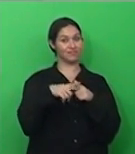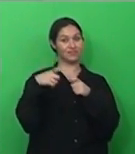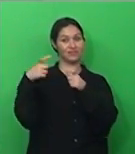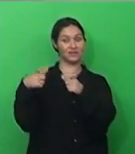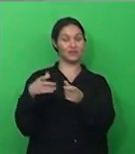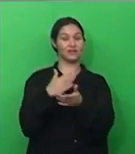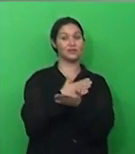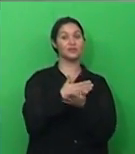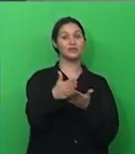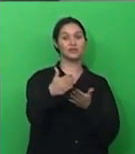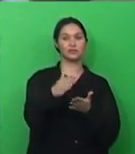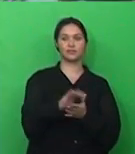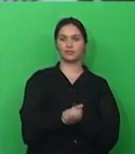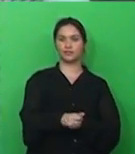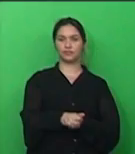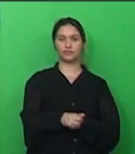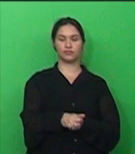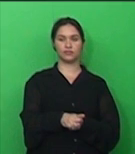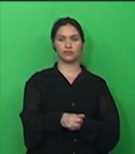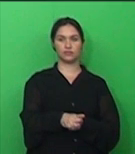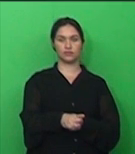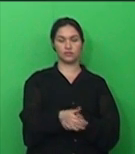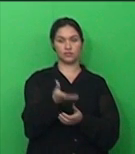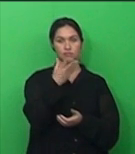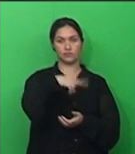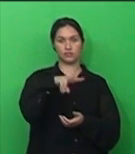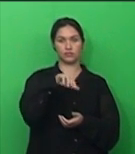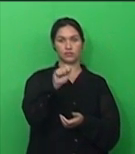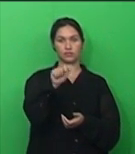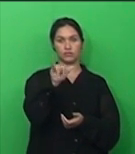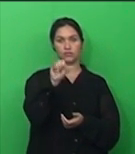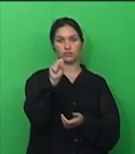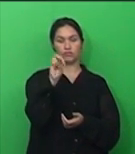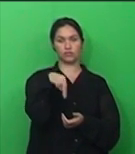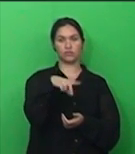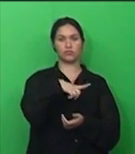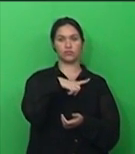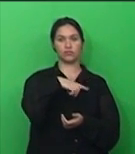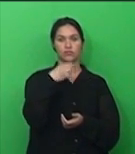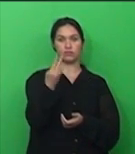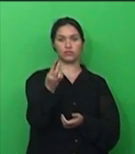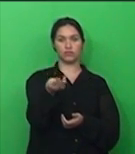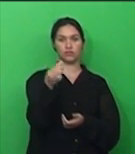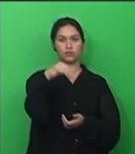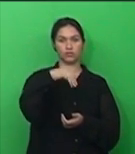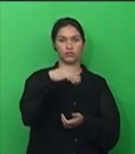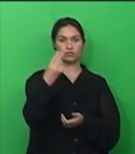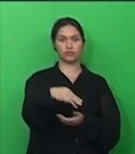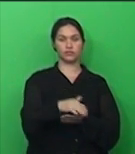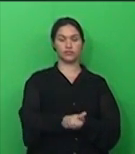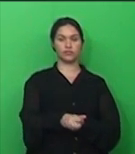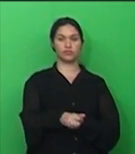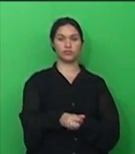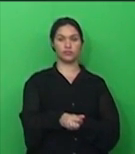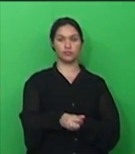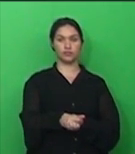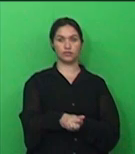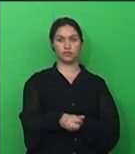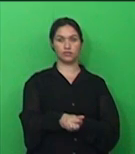isso aí. Pela ordem, vereador Dr. Alisson Pires. Vossa Excelência dispõe de 3 minutos e meio.